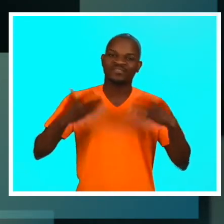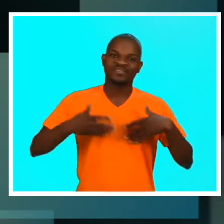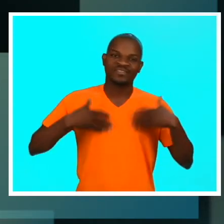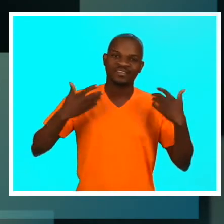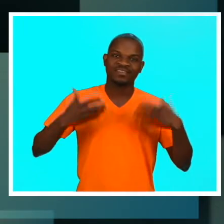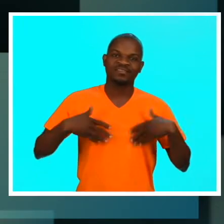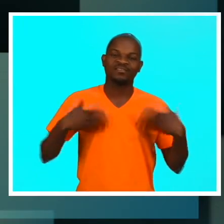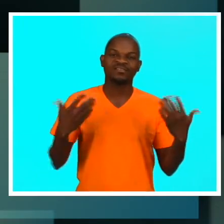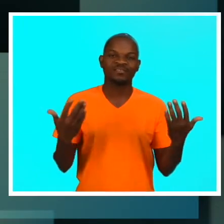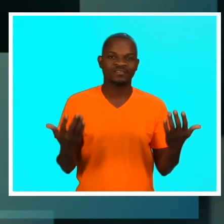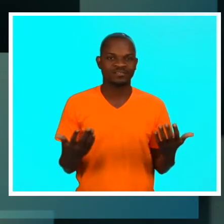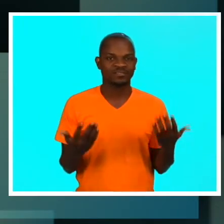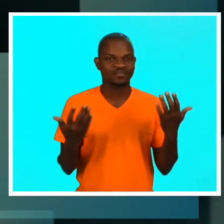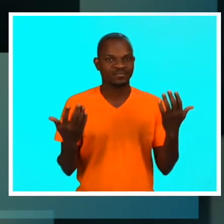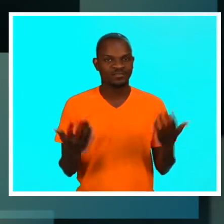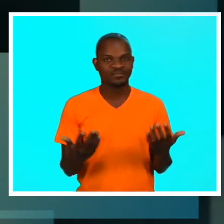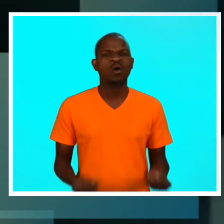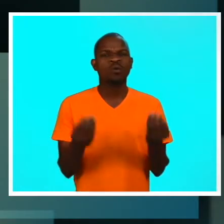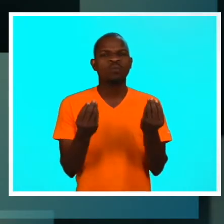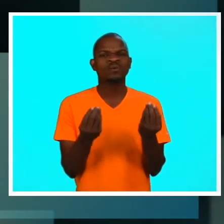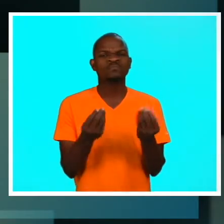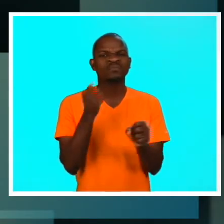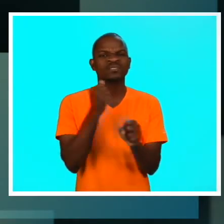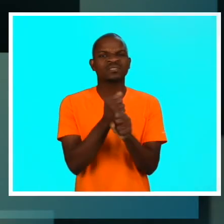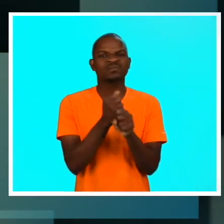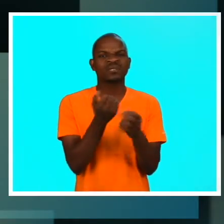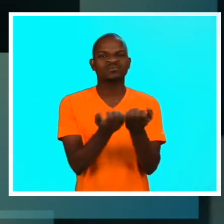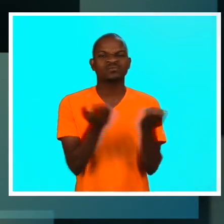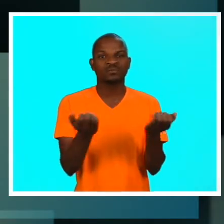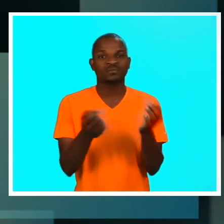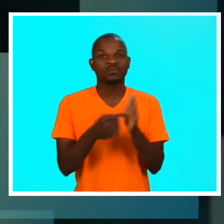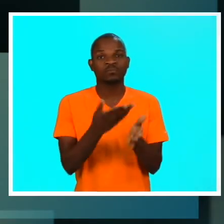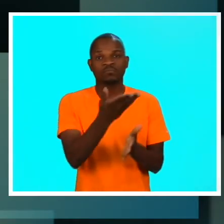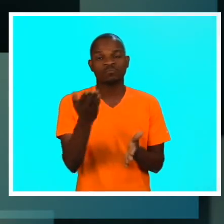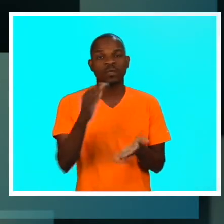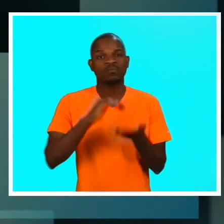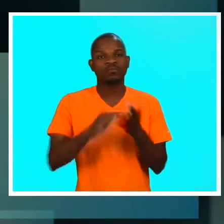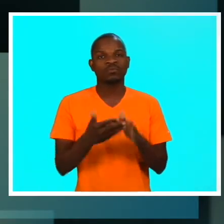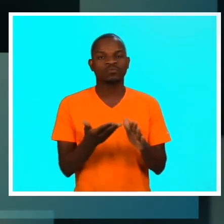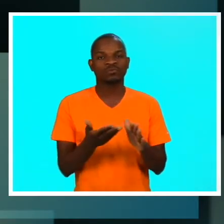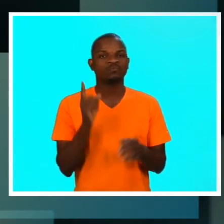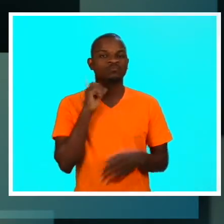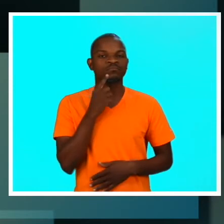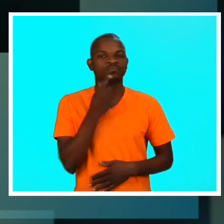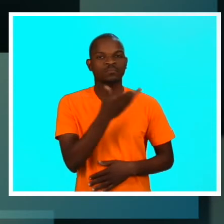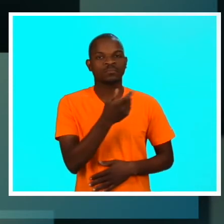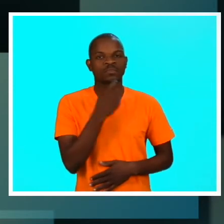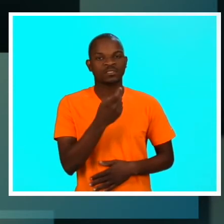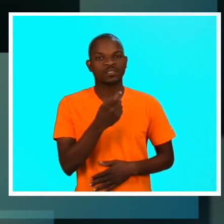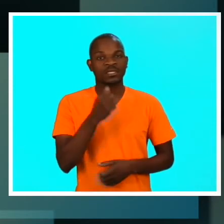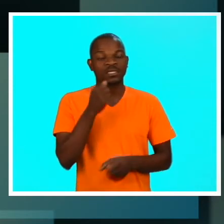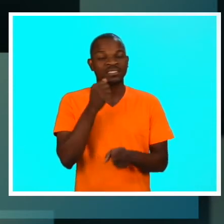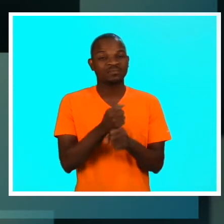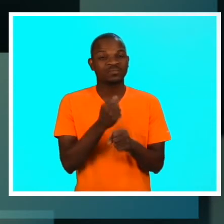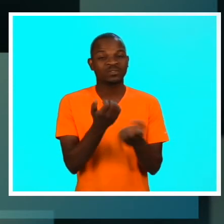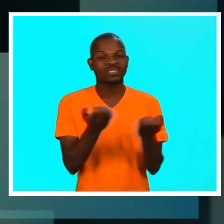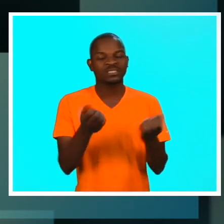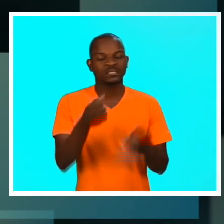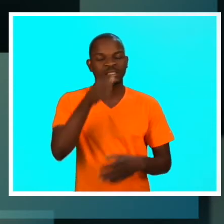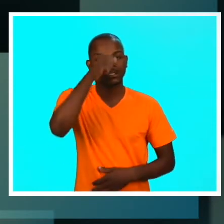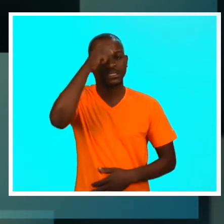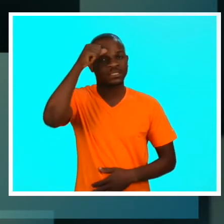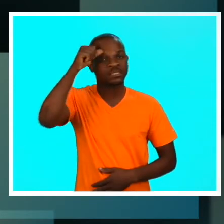maravilhoso! Como é é trabalhar com crianças, como educadora de infância? Trabalhar com crianças